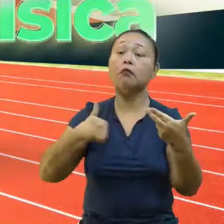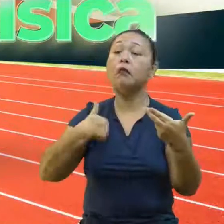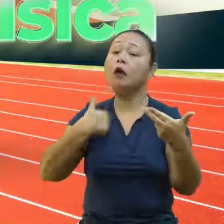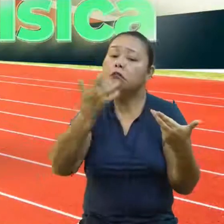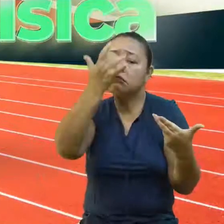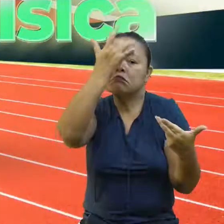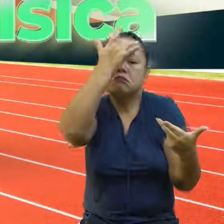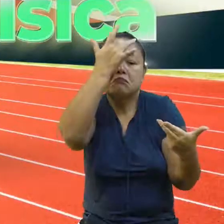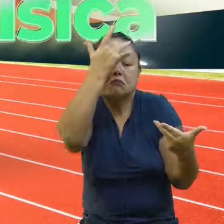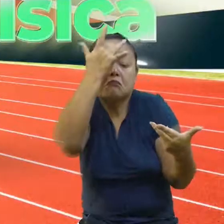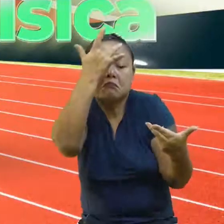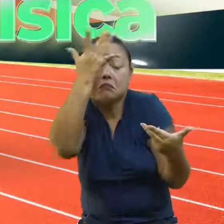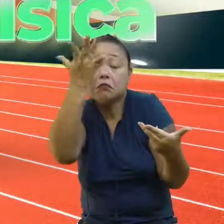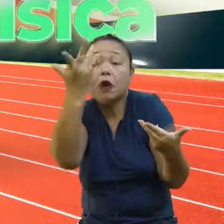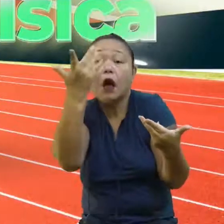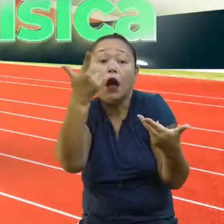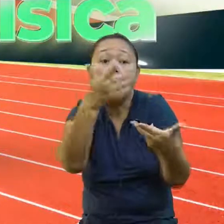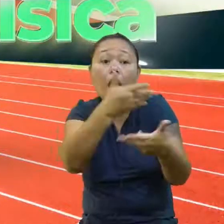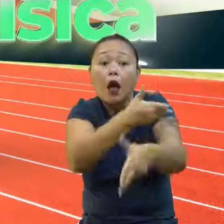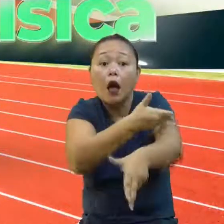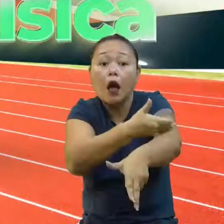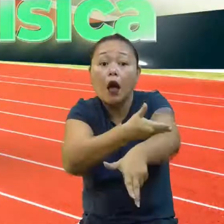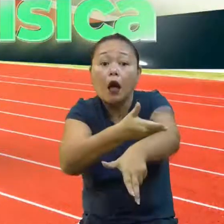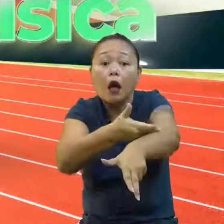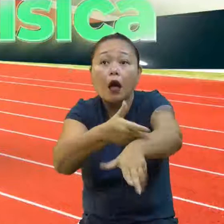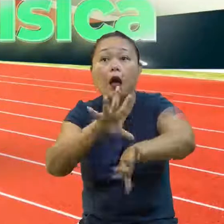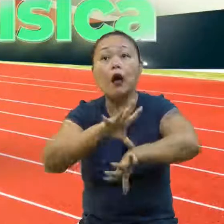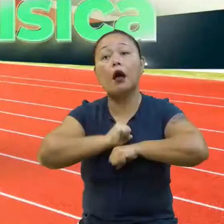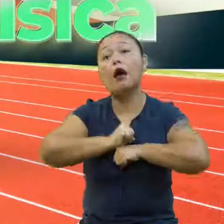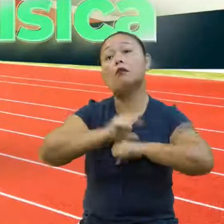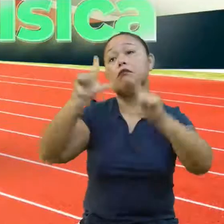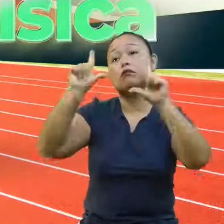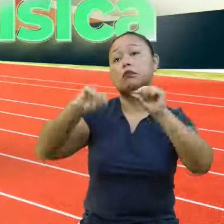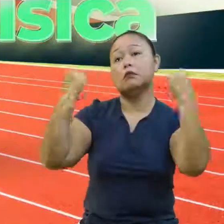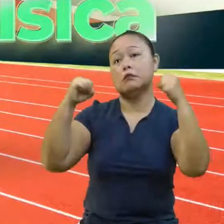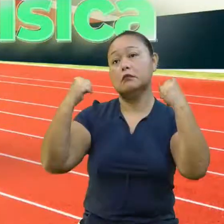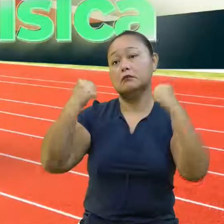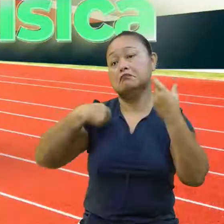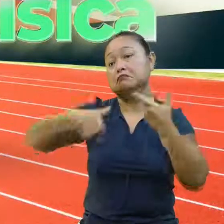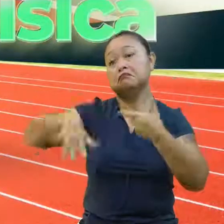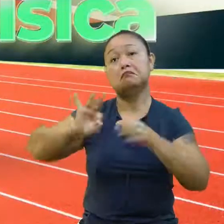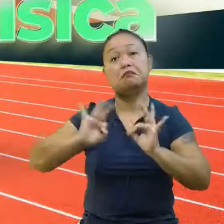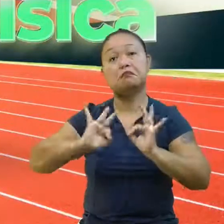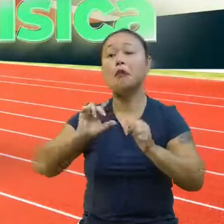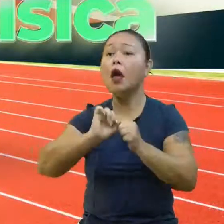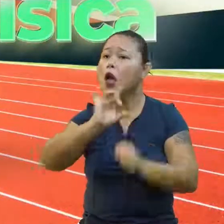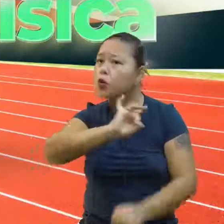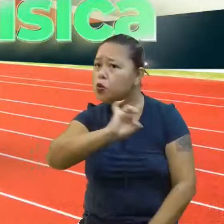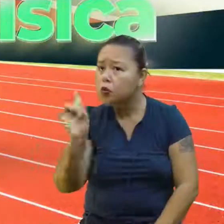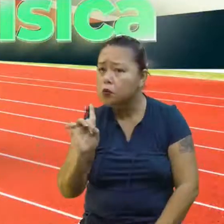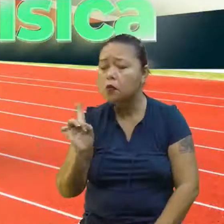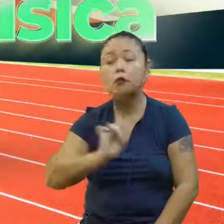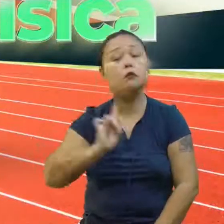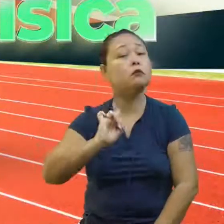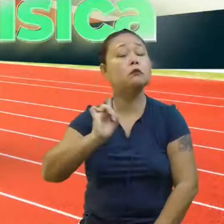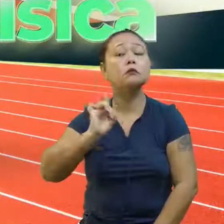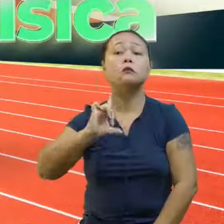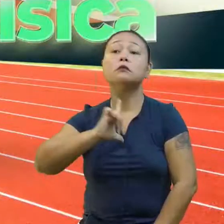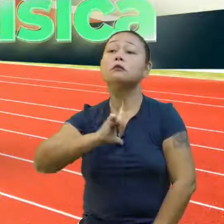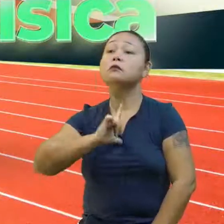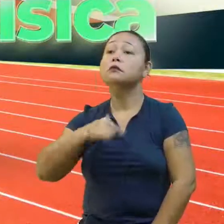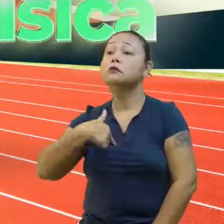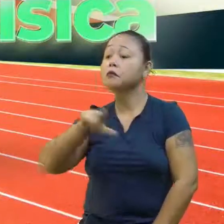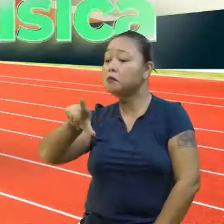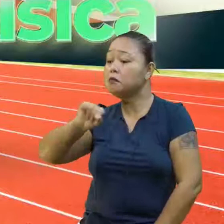gente passou a fazer menos atividade física. Mas é só isso, professora? Não. Teve também mudanças no estilo de